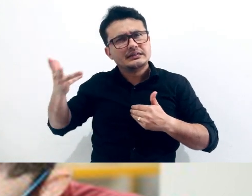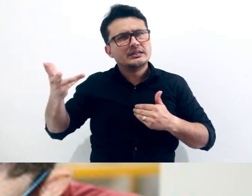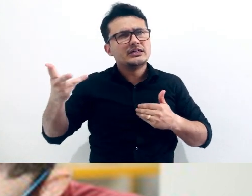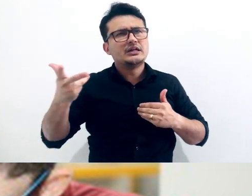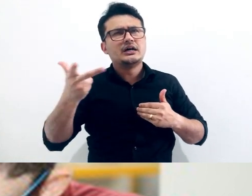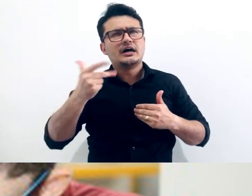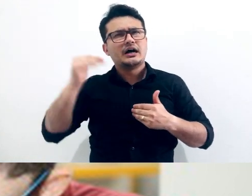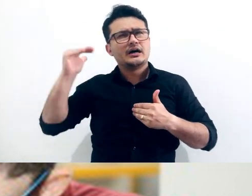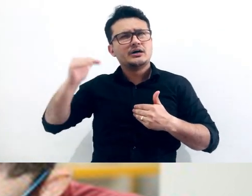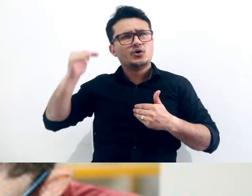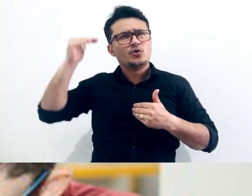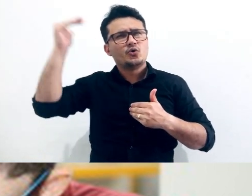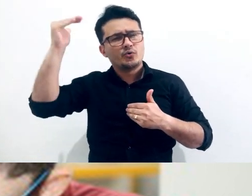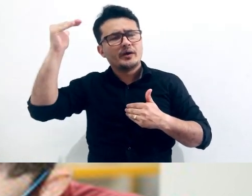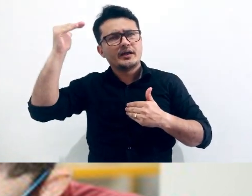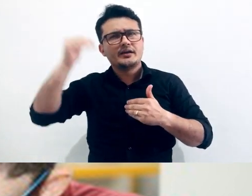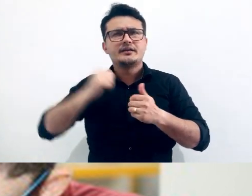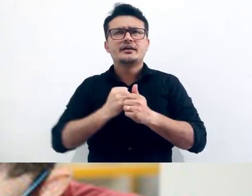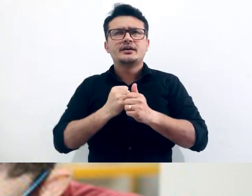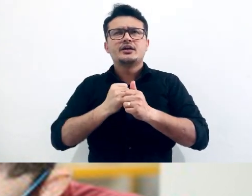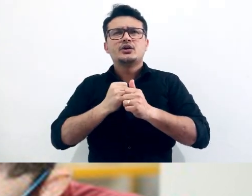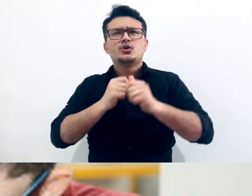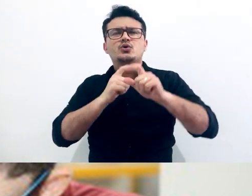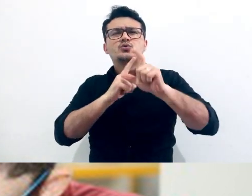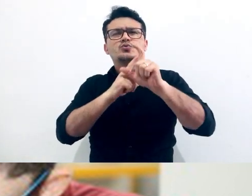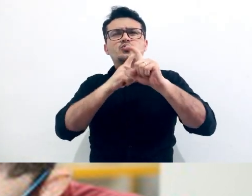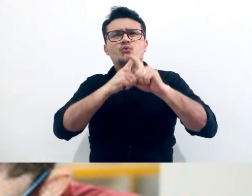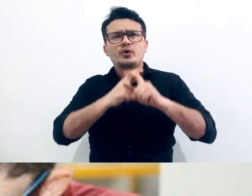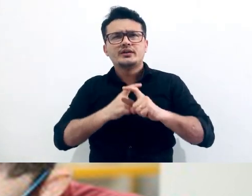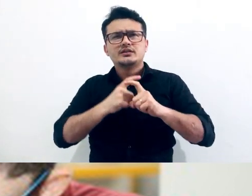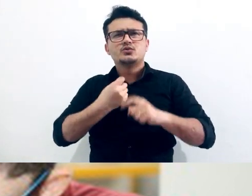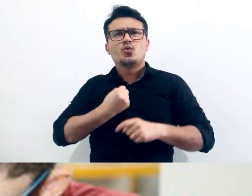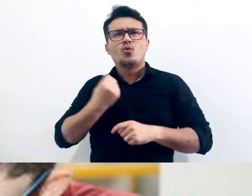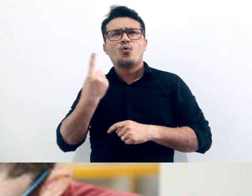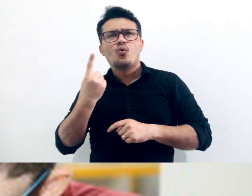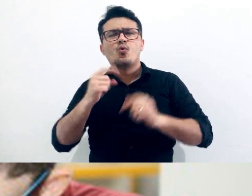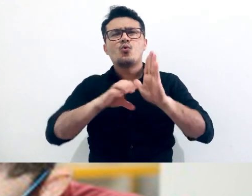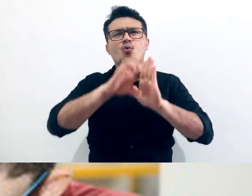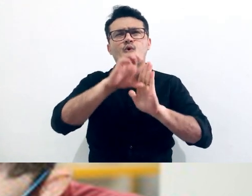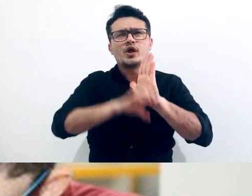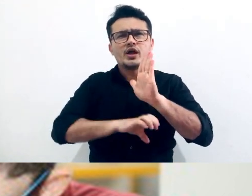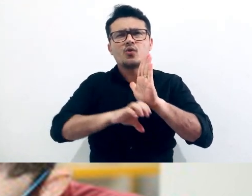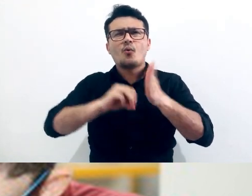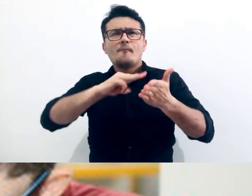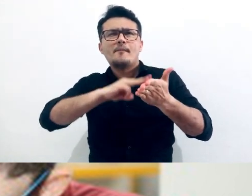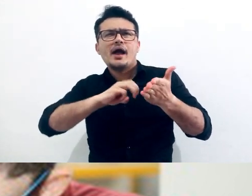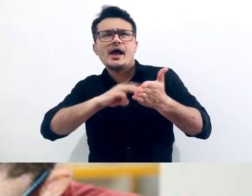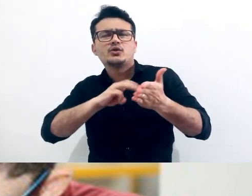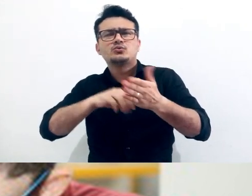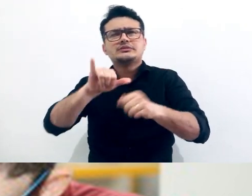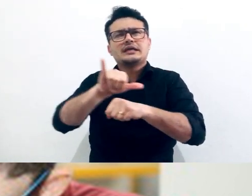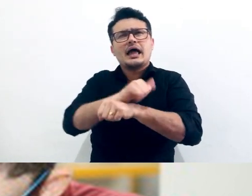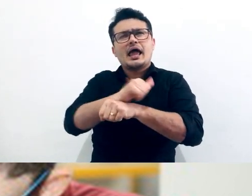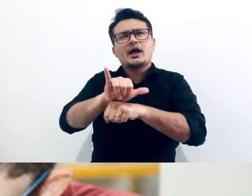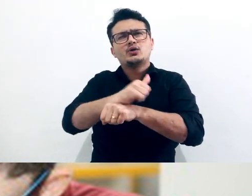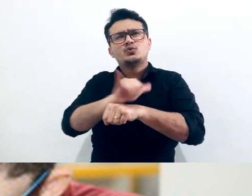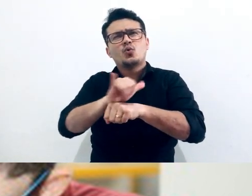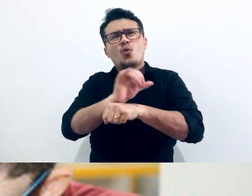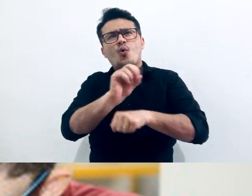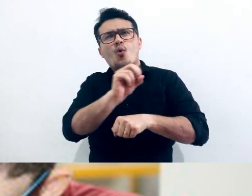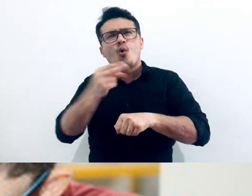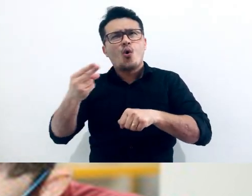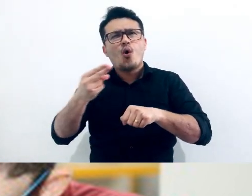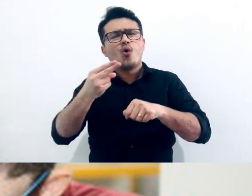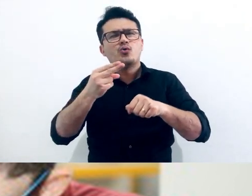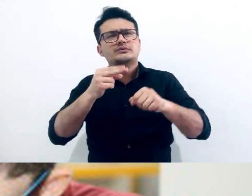do desenvolvimento e altas habilidades ou superdotação, no inciso 1, currículos, métodos, técnicas,